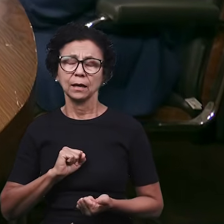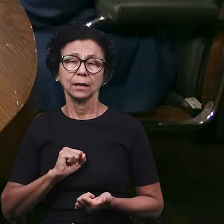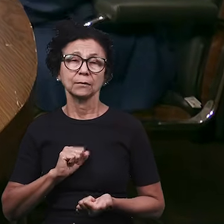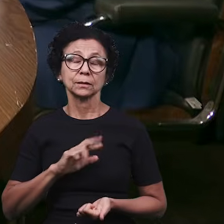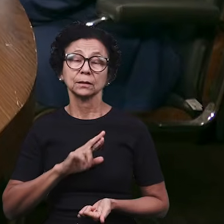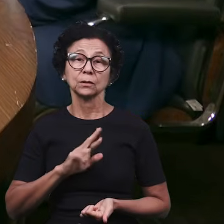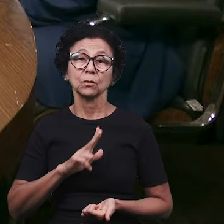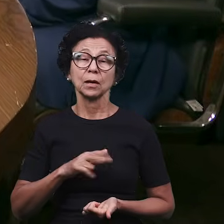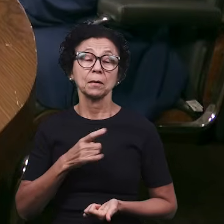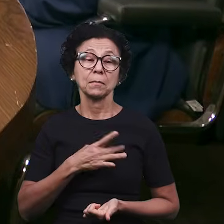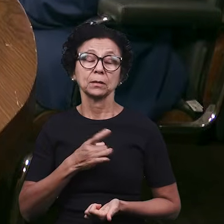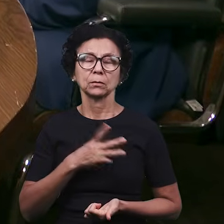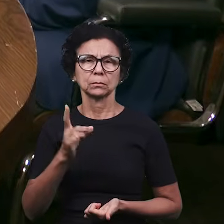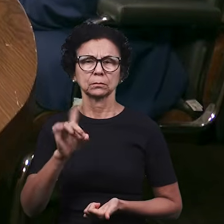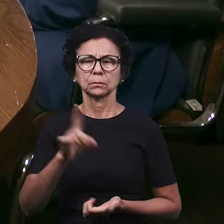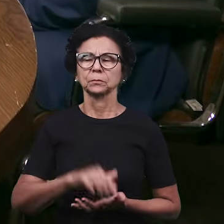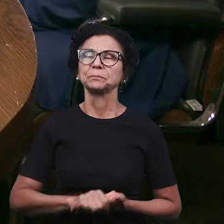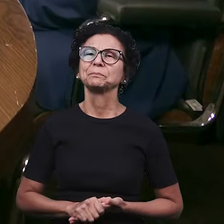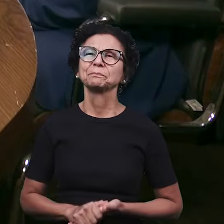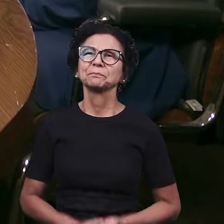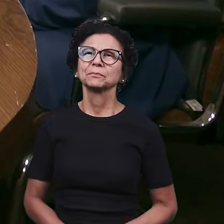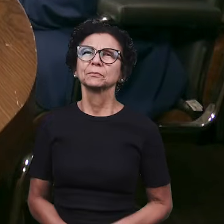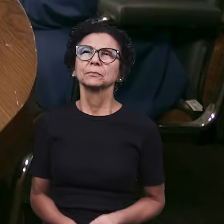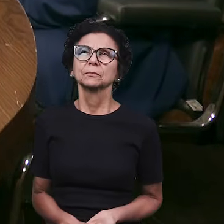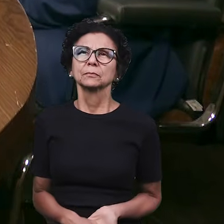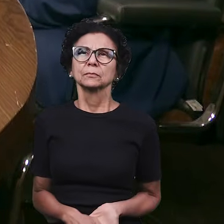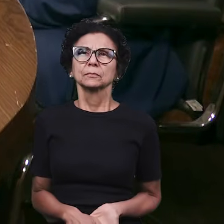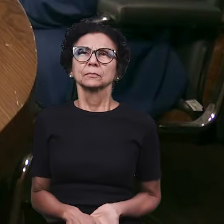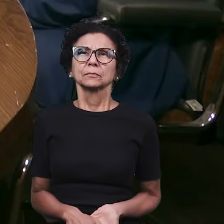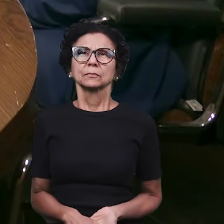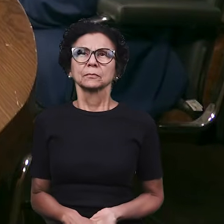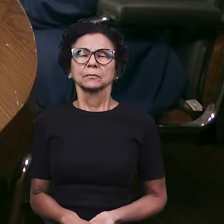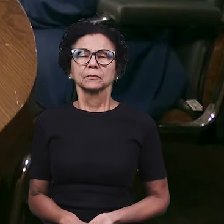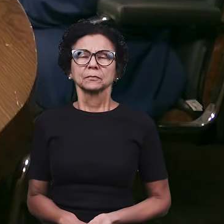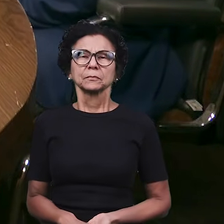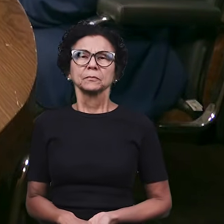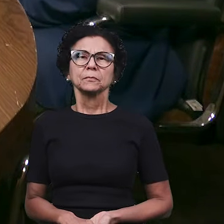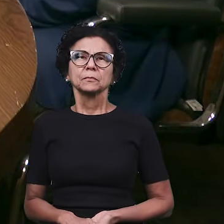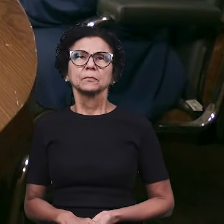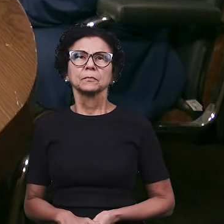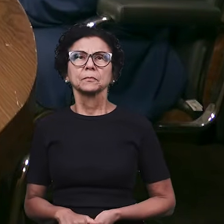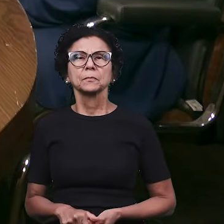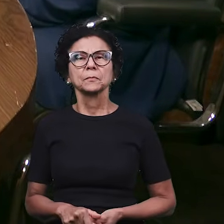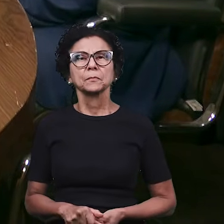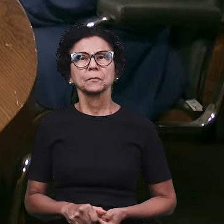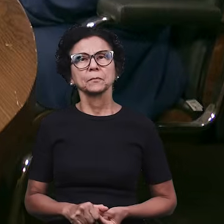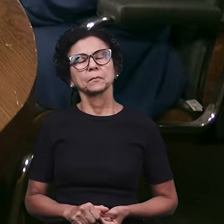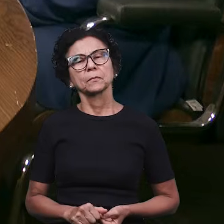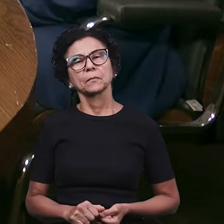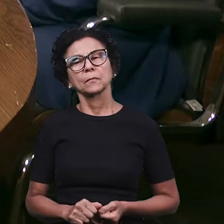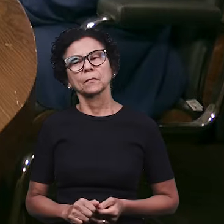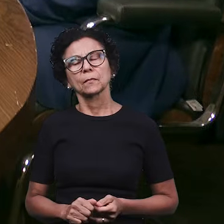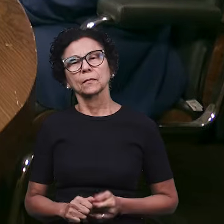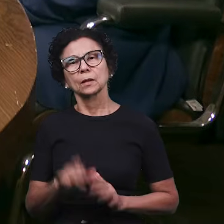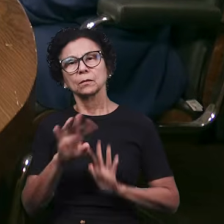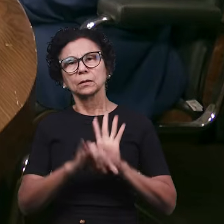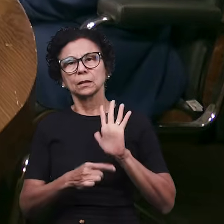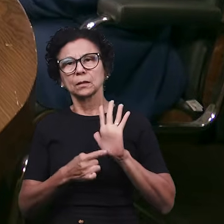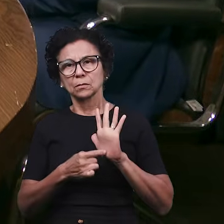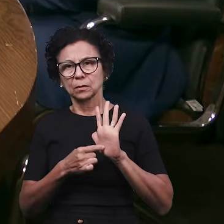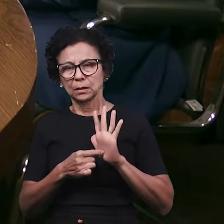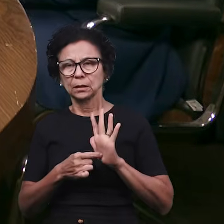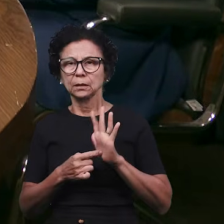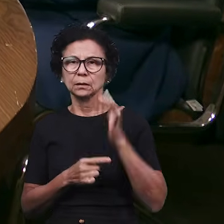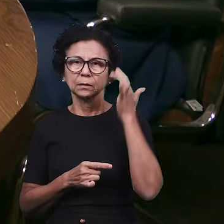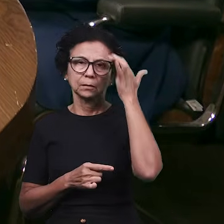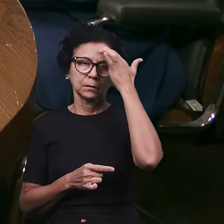Que maravilha. Pastor Diniz, ainda aqui vai ficar muito explícito aquilo que nós falamos